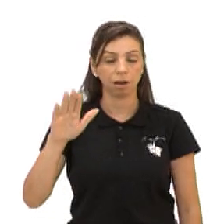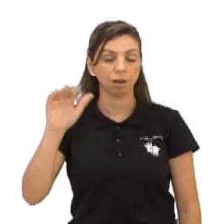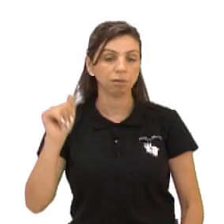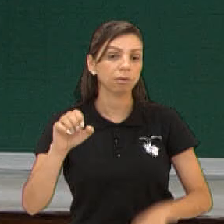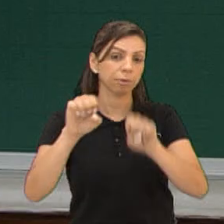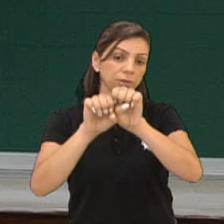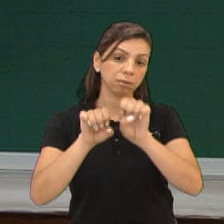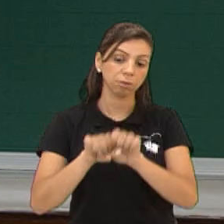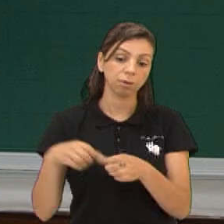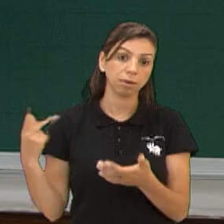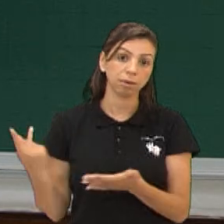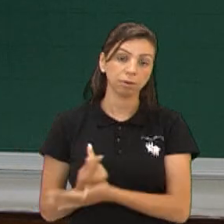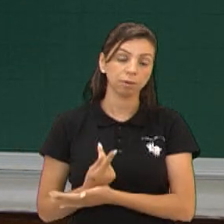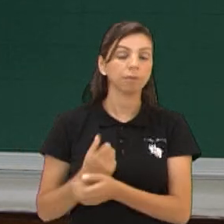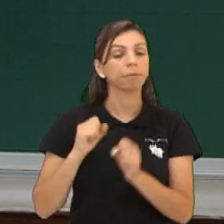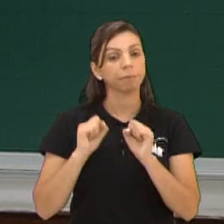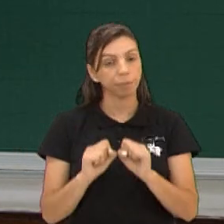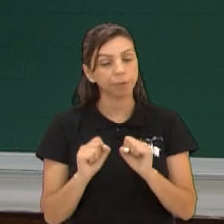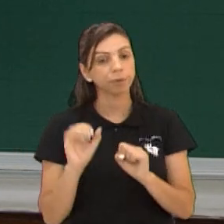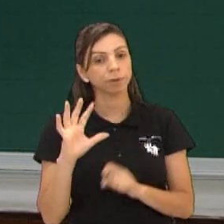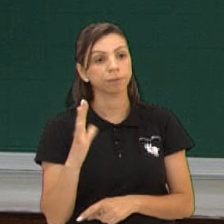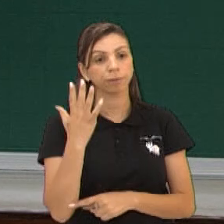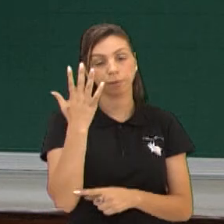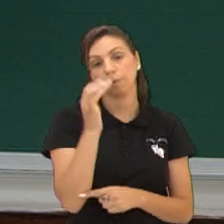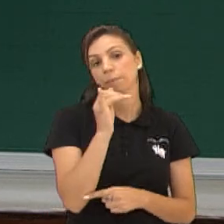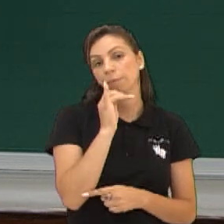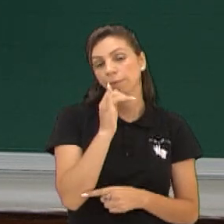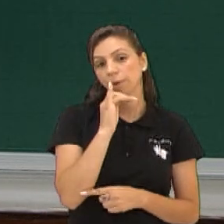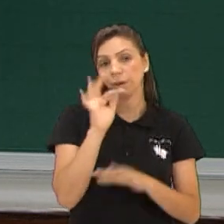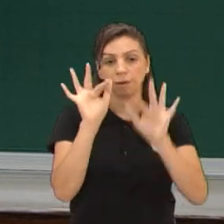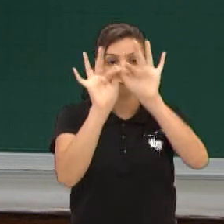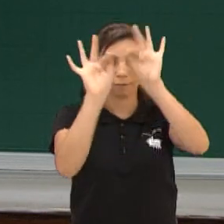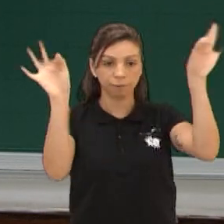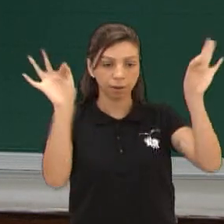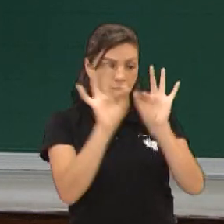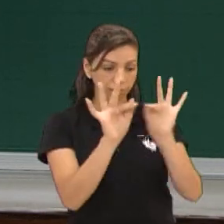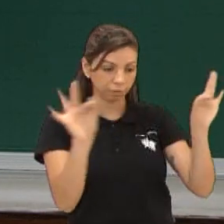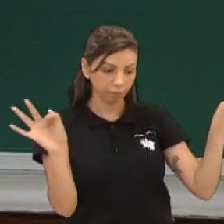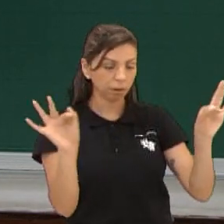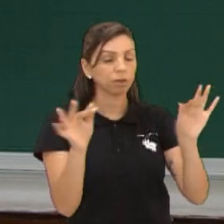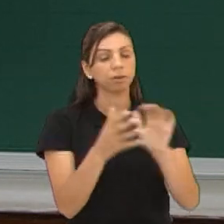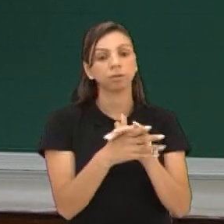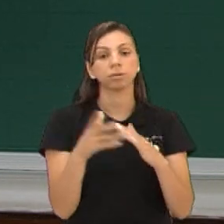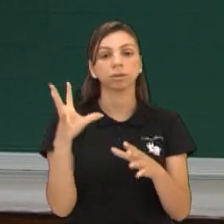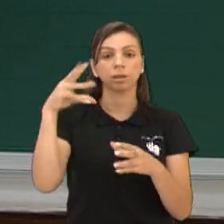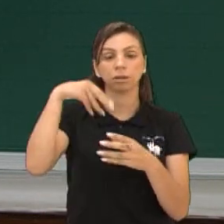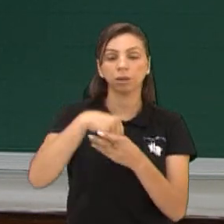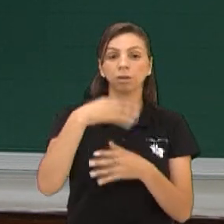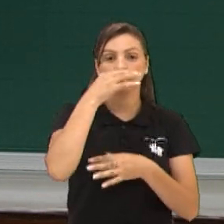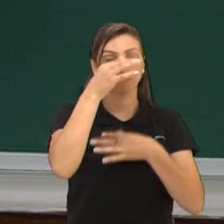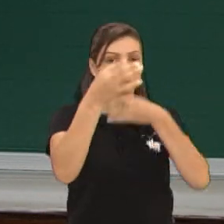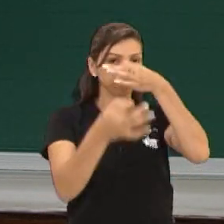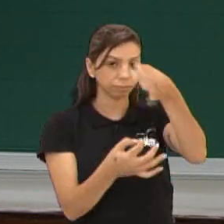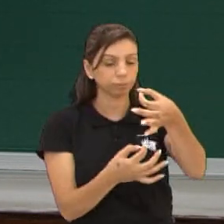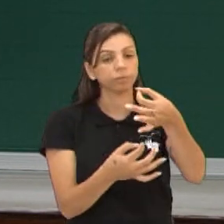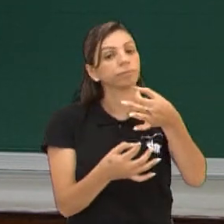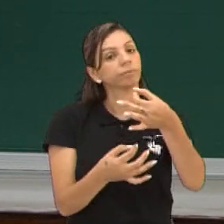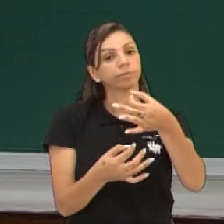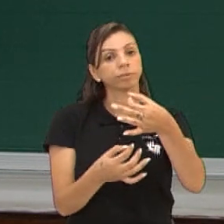equivocada geralmente pode acontecer que o duas frases que compõem uma sentença uma argumentação